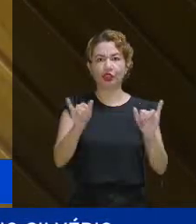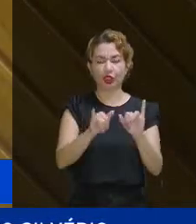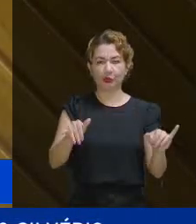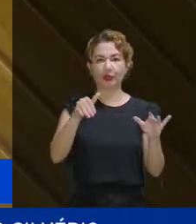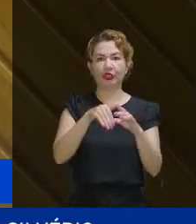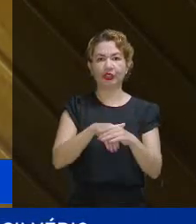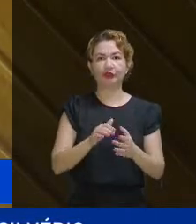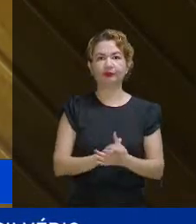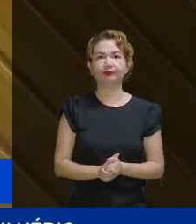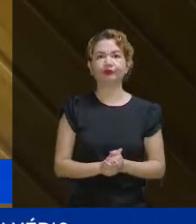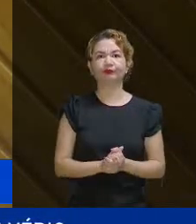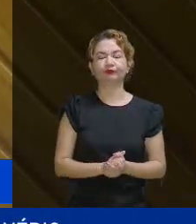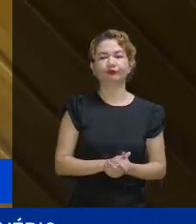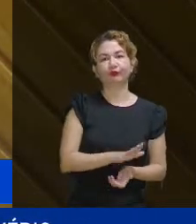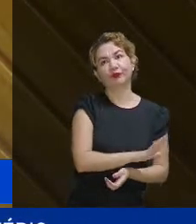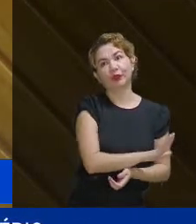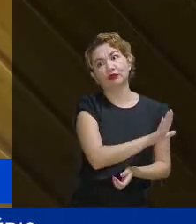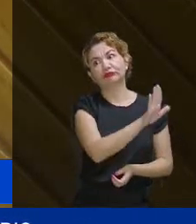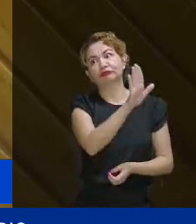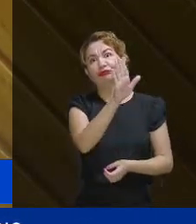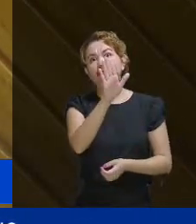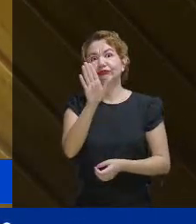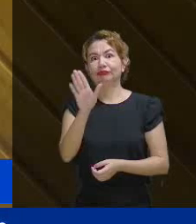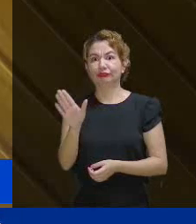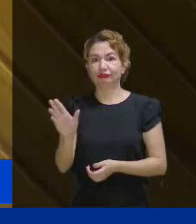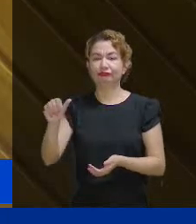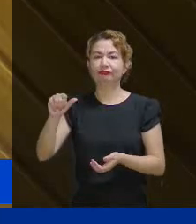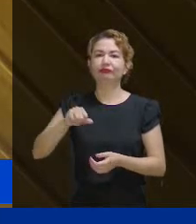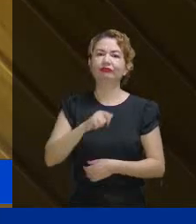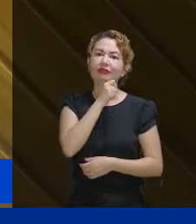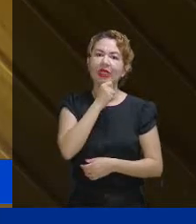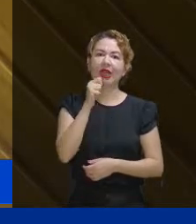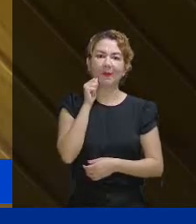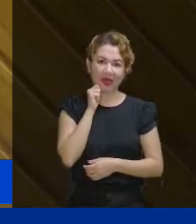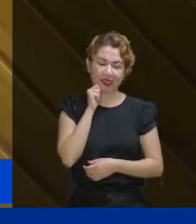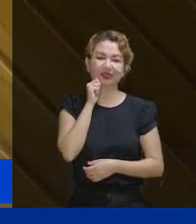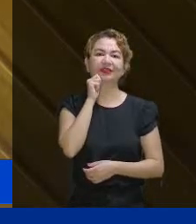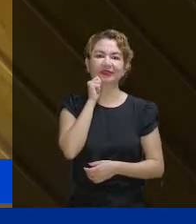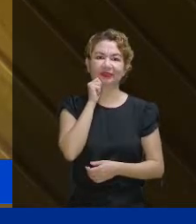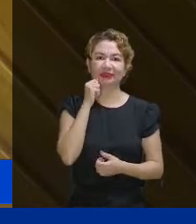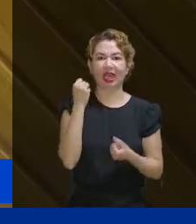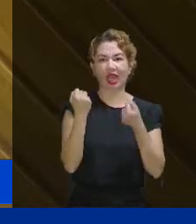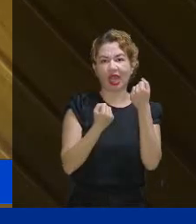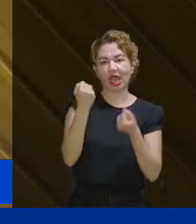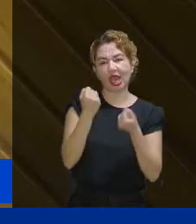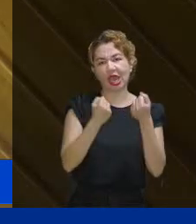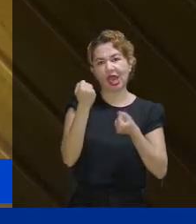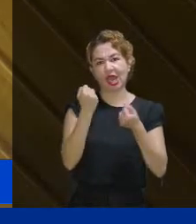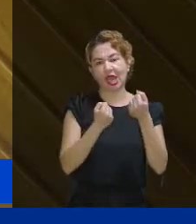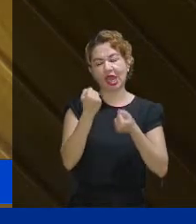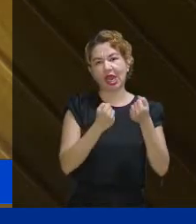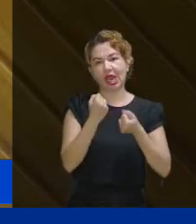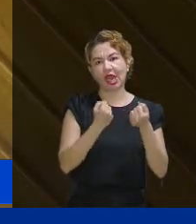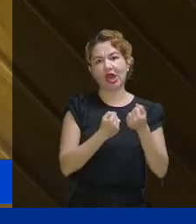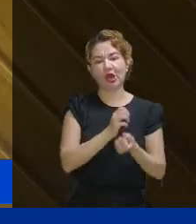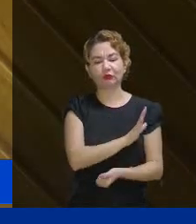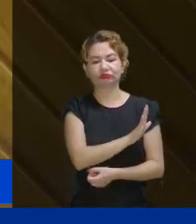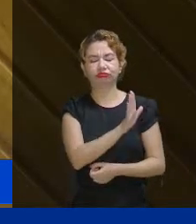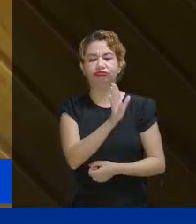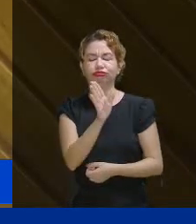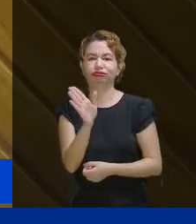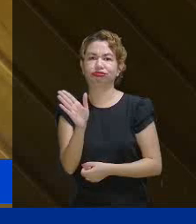campanha, ela precisa se deslocar até a capital de Macapá. Só o gasto de vindo de um carro para